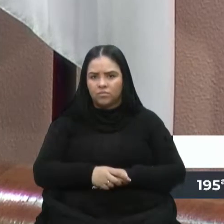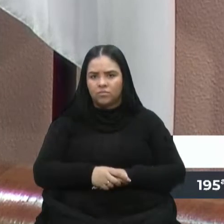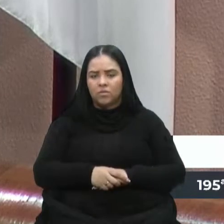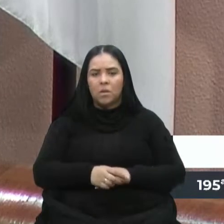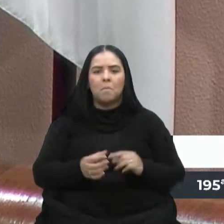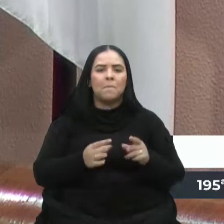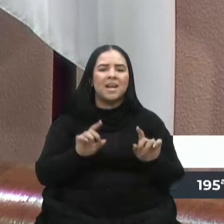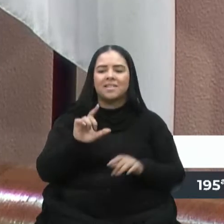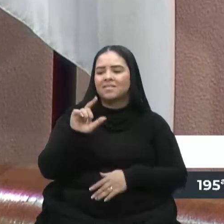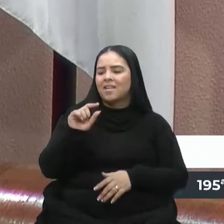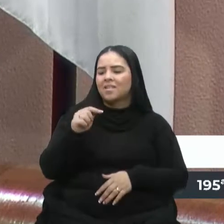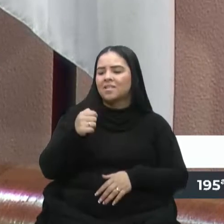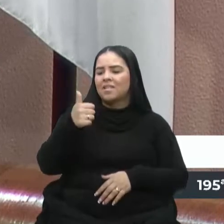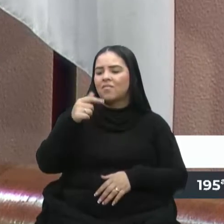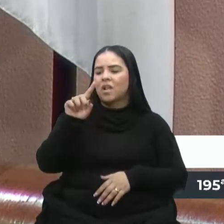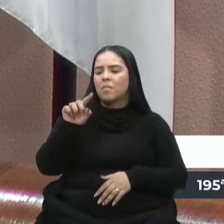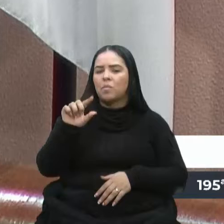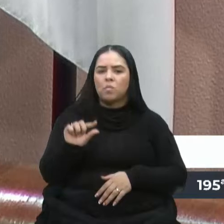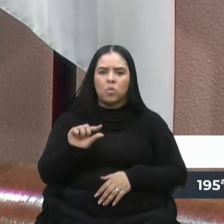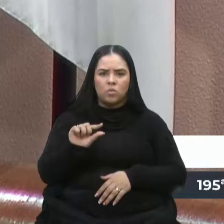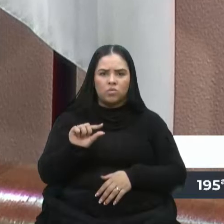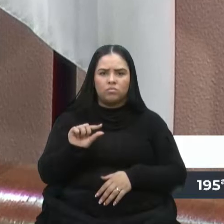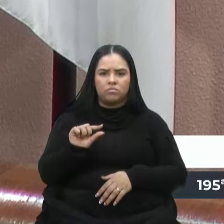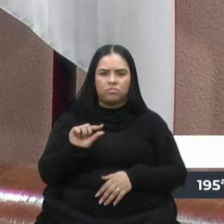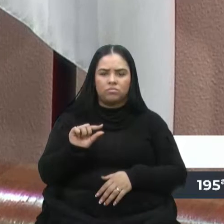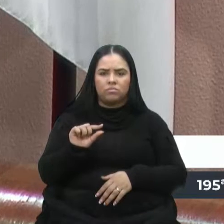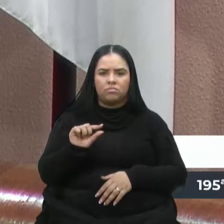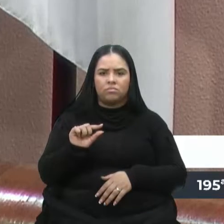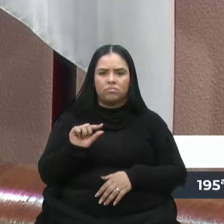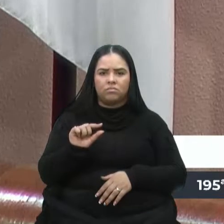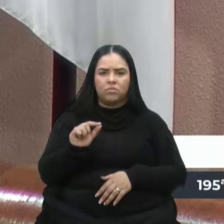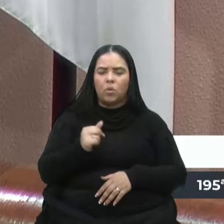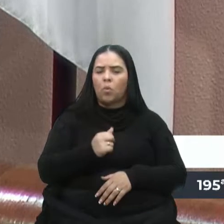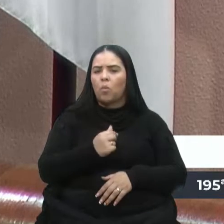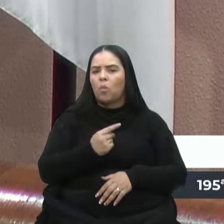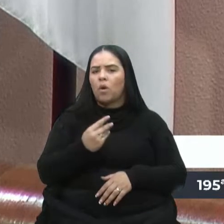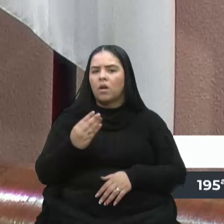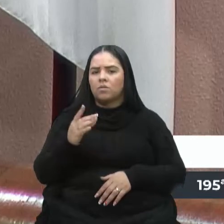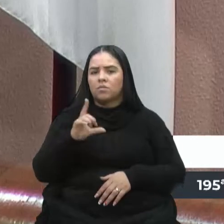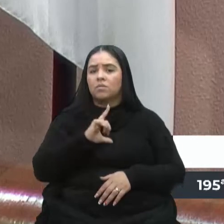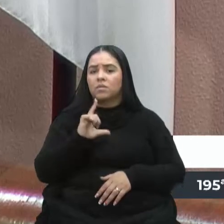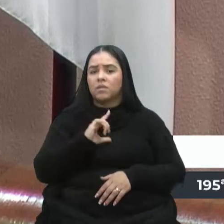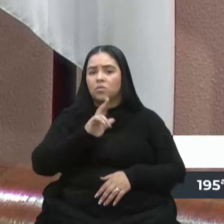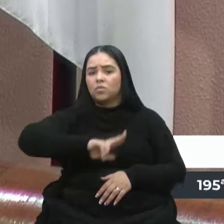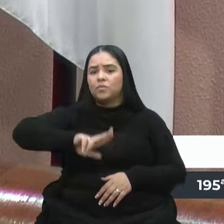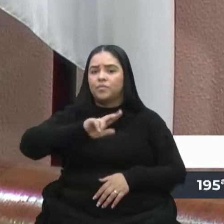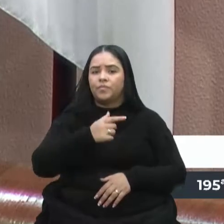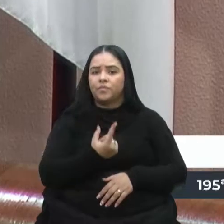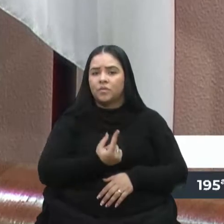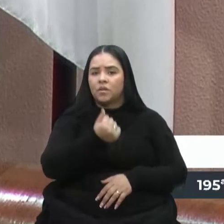Ah, mas 10 centavos é pouco, é significante. No montante, sai do subsídio.